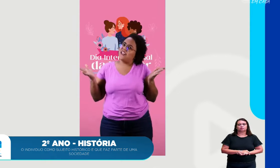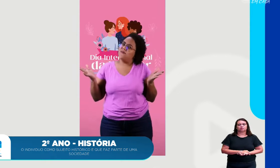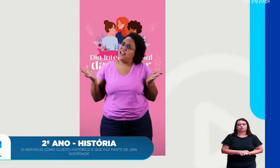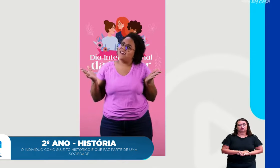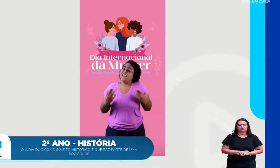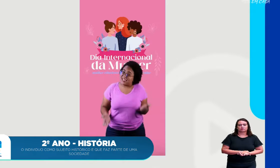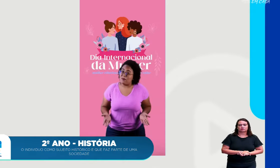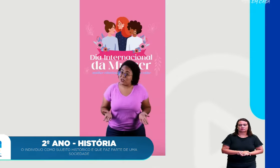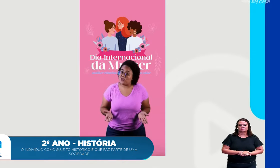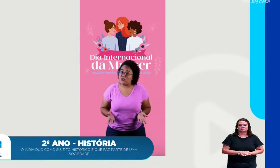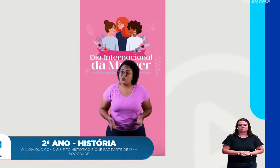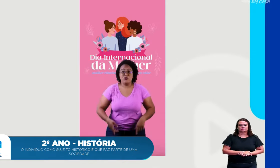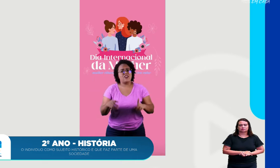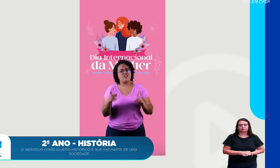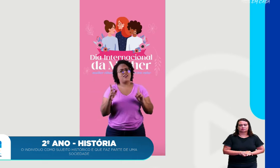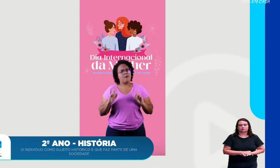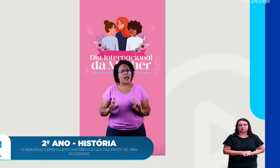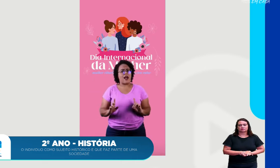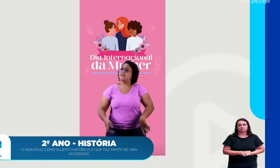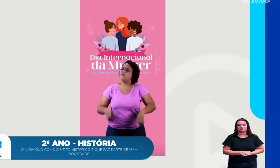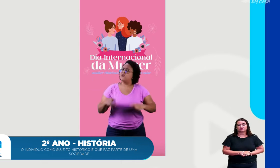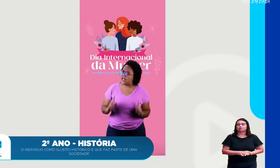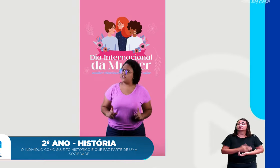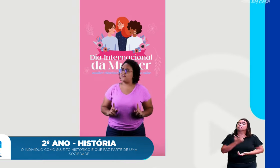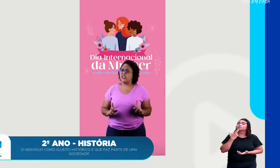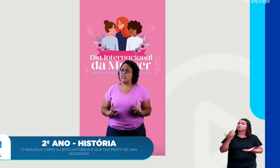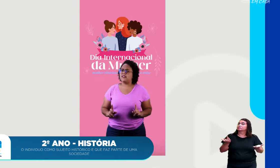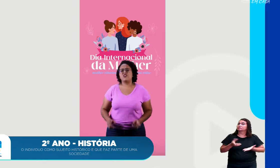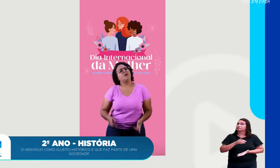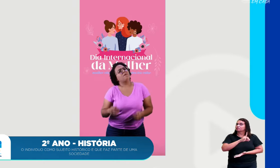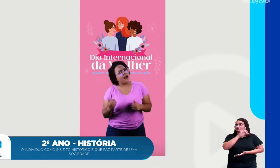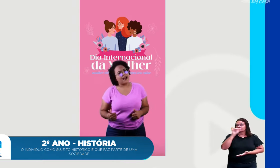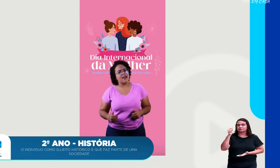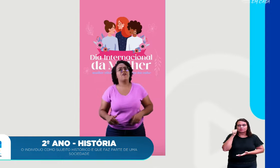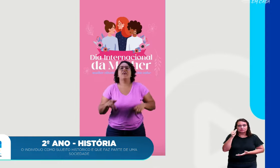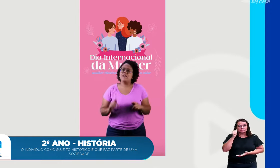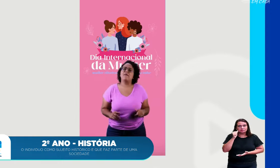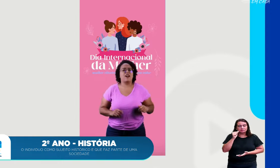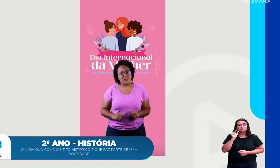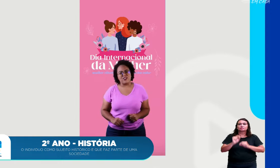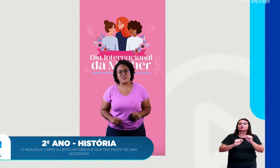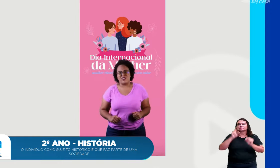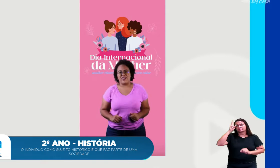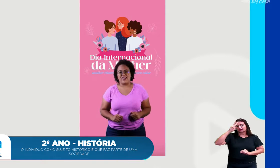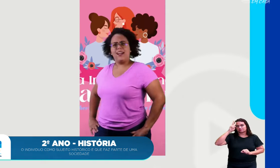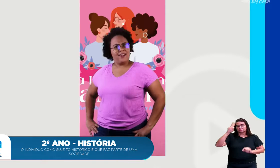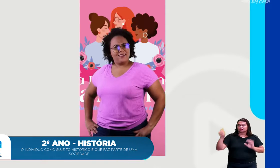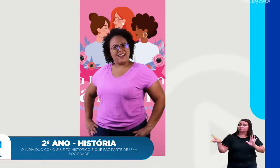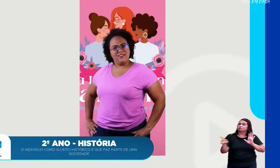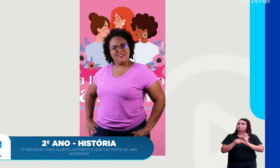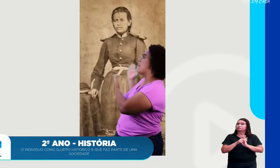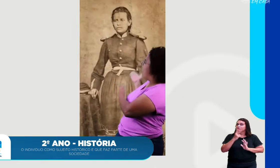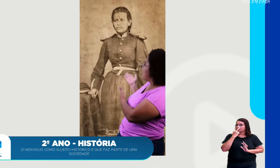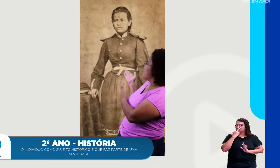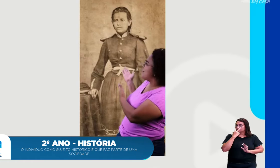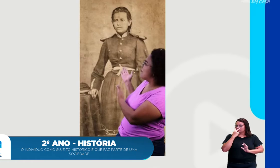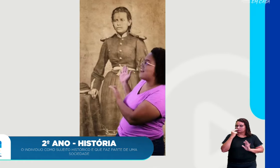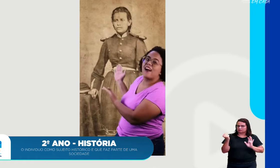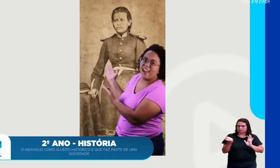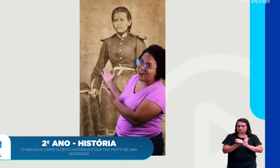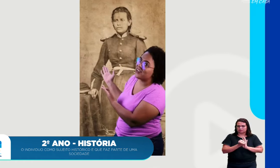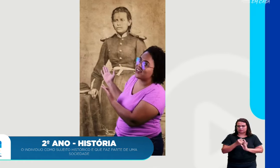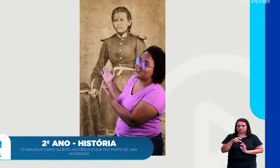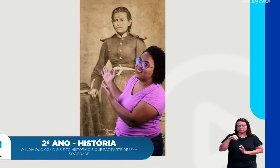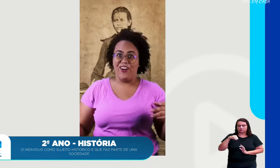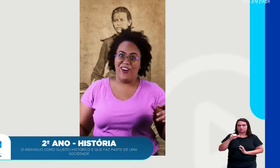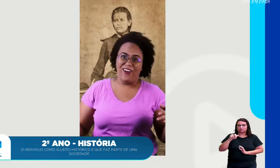Hoje é Dia da Mulher e nada mais justo do que a gente lembrar de mulheres vitorienses que marcaram e marcam a nossa história. Não é não? Que Mariana